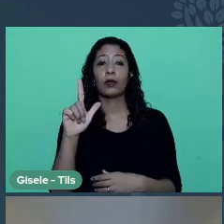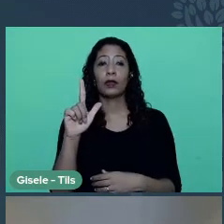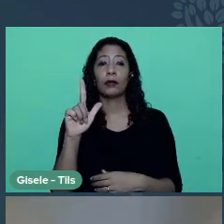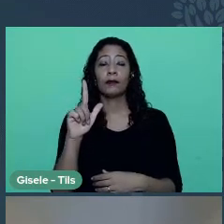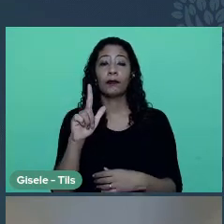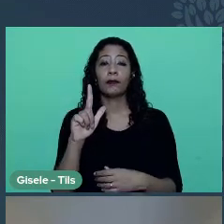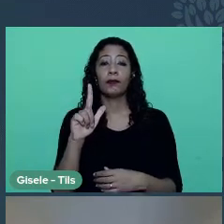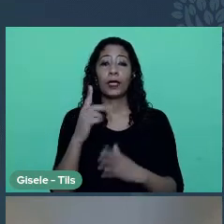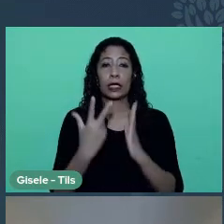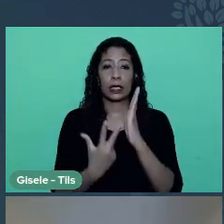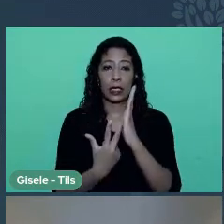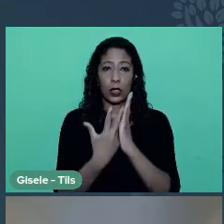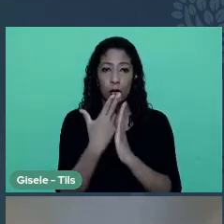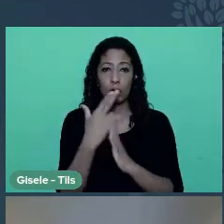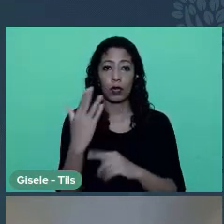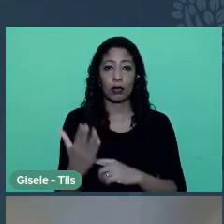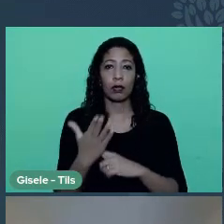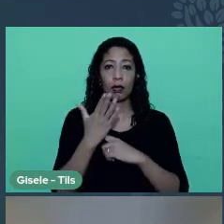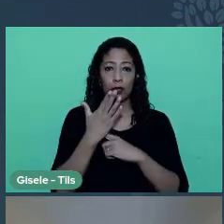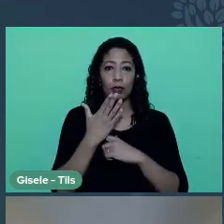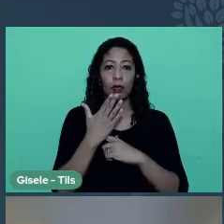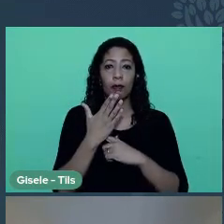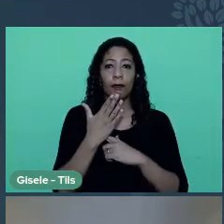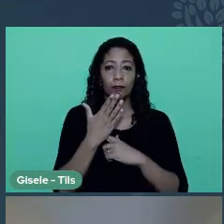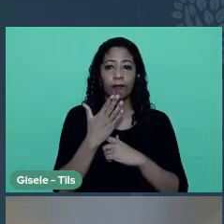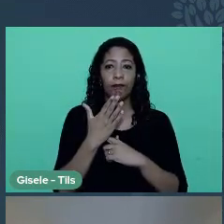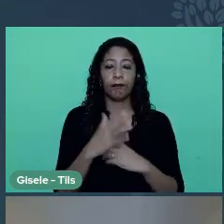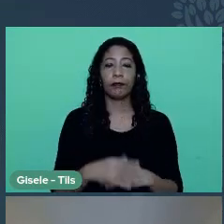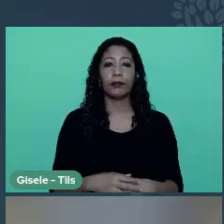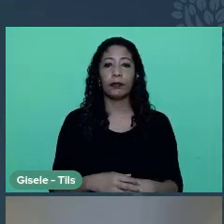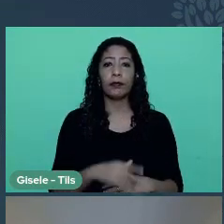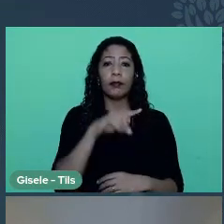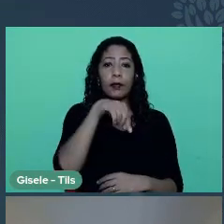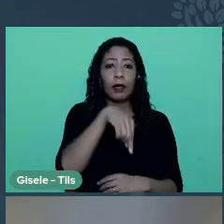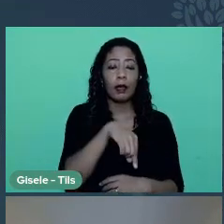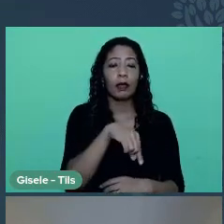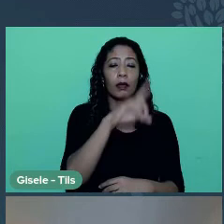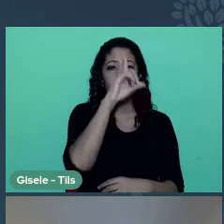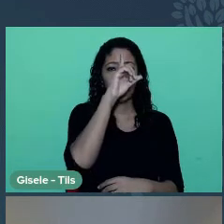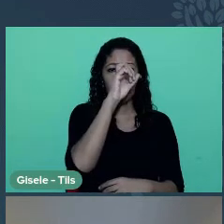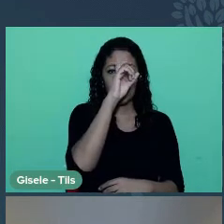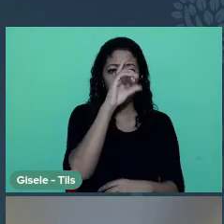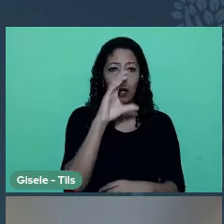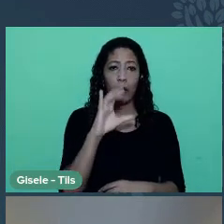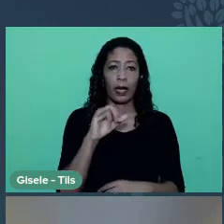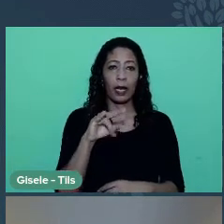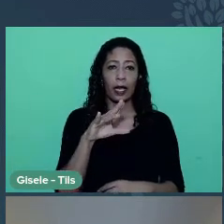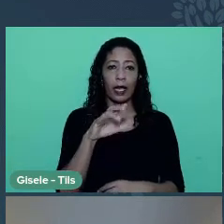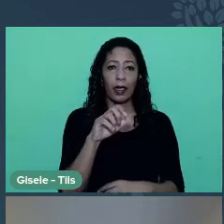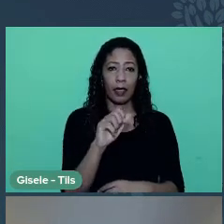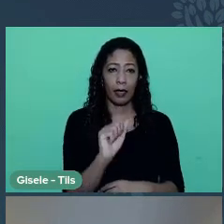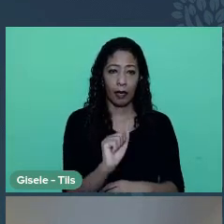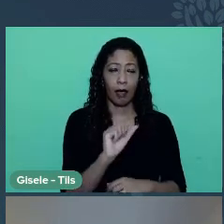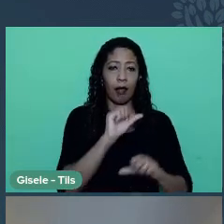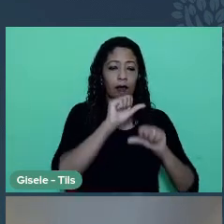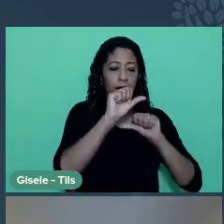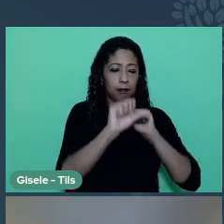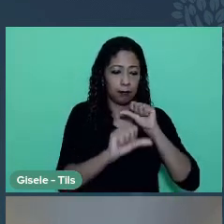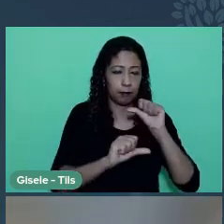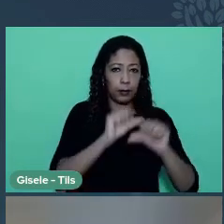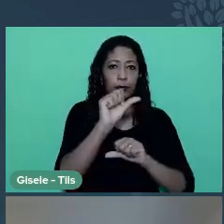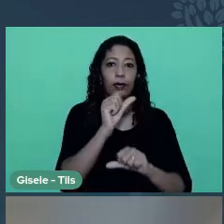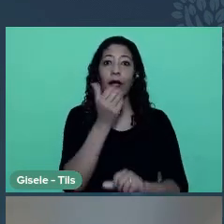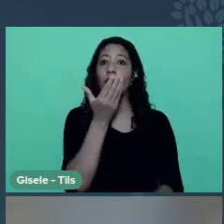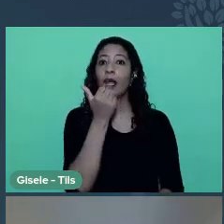uma é inclusive daqui do nosso grupo do Hospital das Clínicas, né, em que fez uma mudança de hábitos alimentares, mais